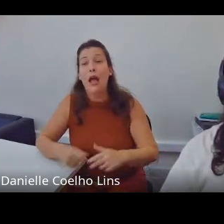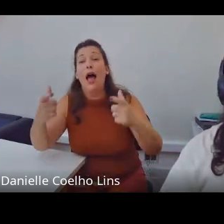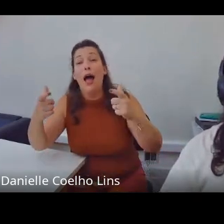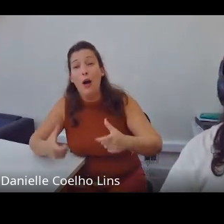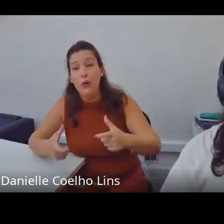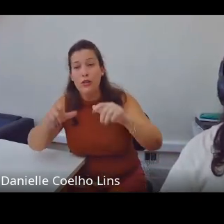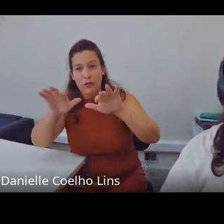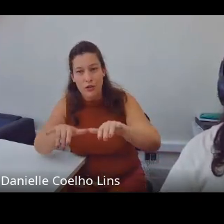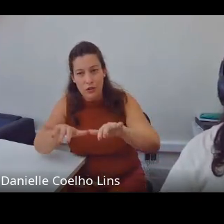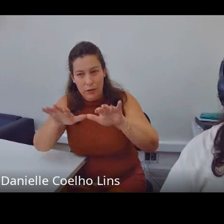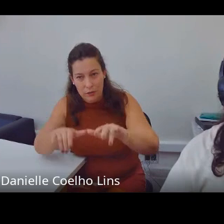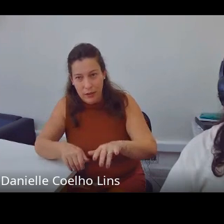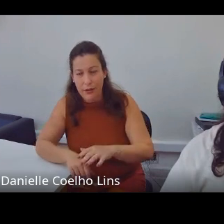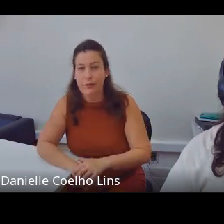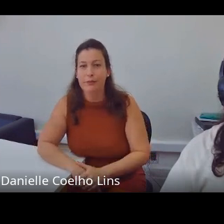escrito?